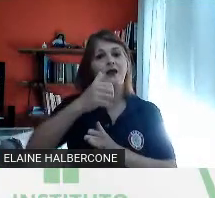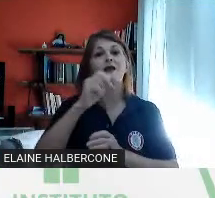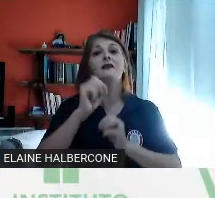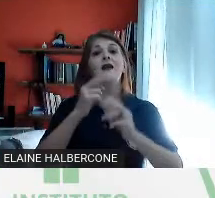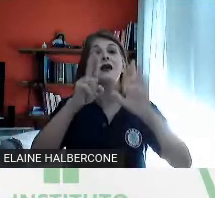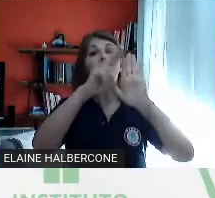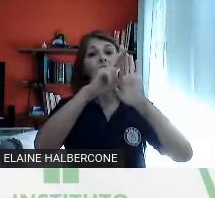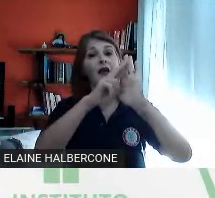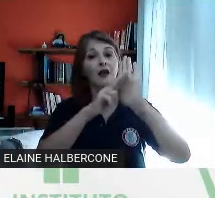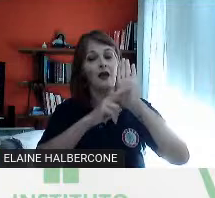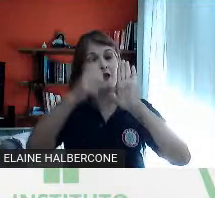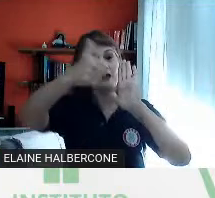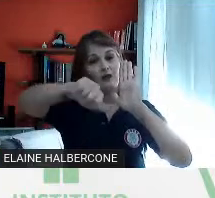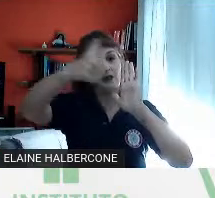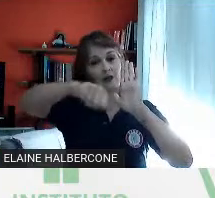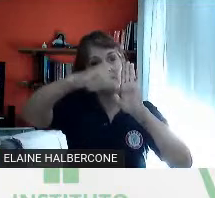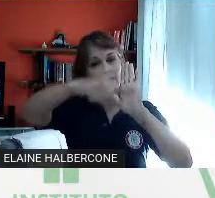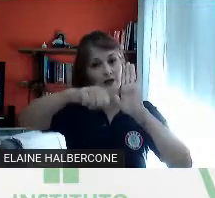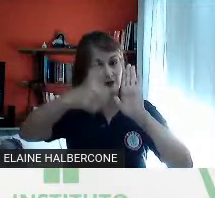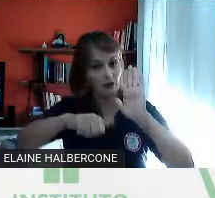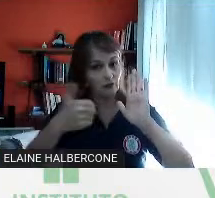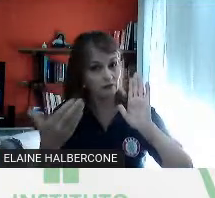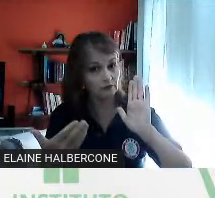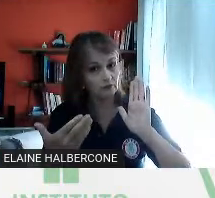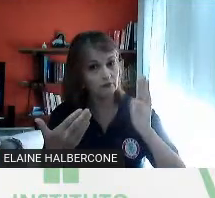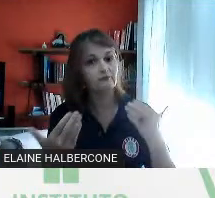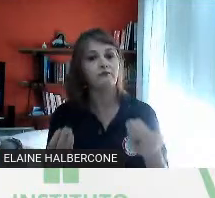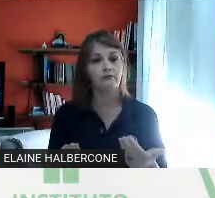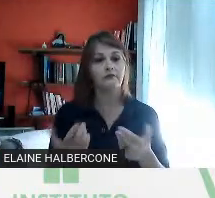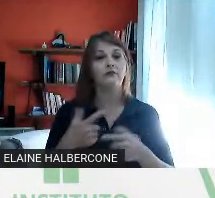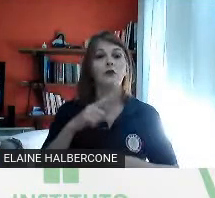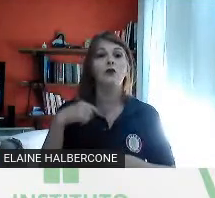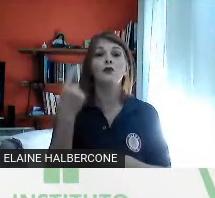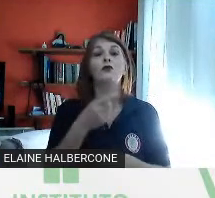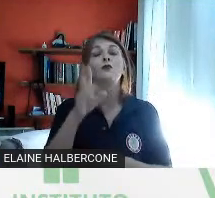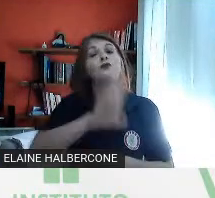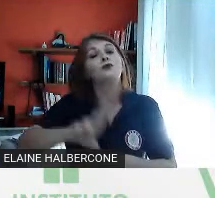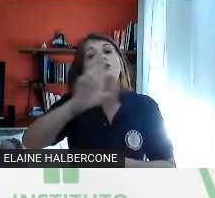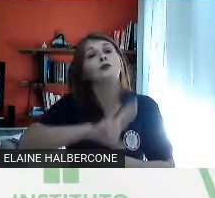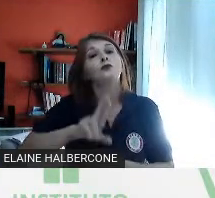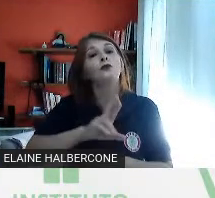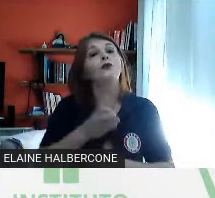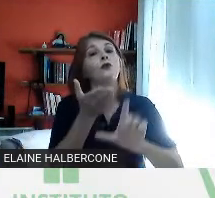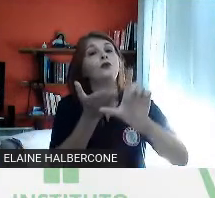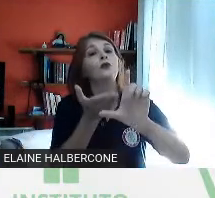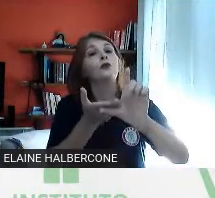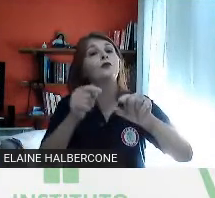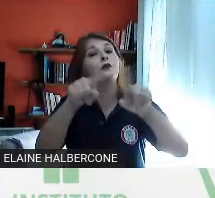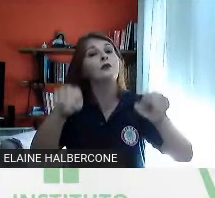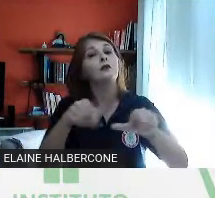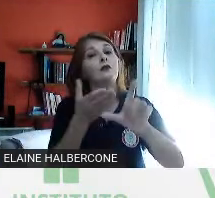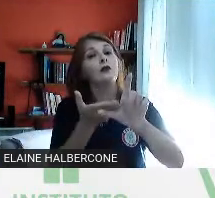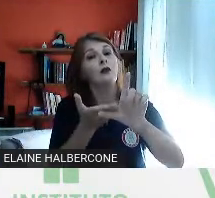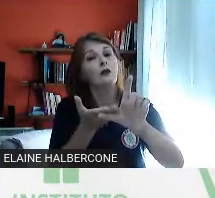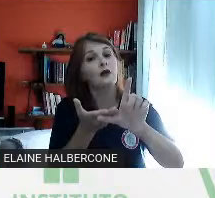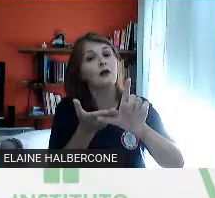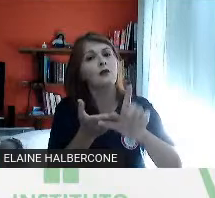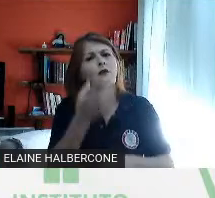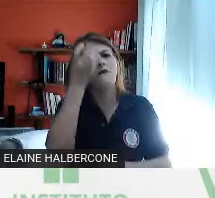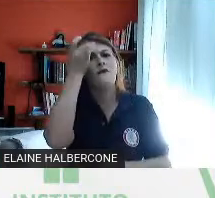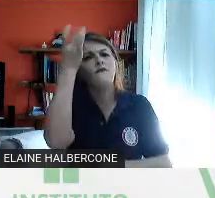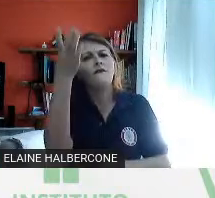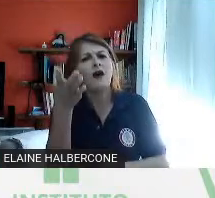de critérios de avaliação que nós vamos utilizar no Classroom para facilitar, assim,